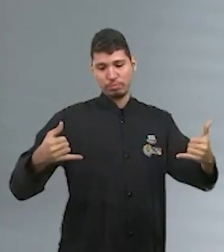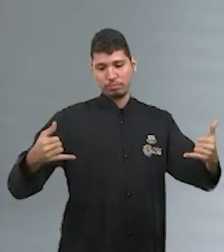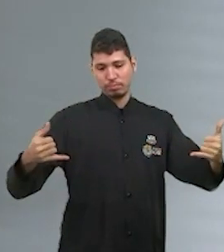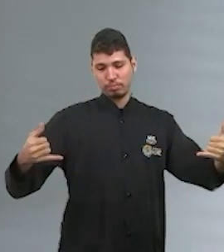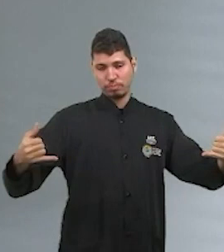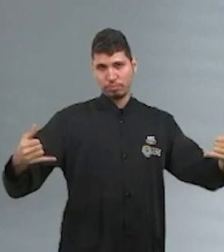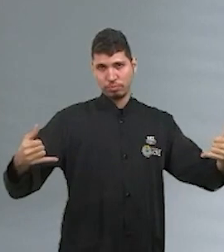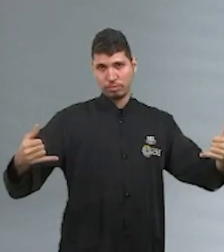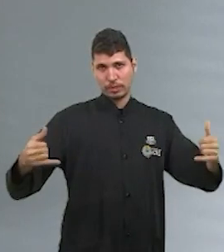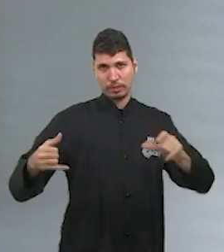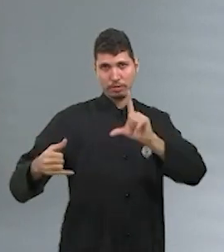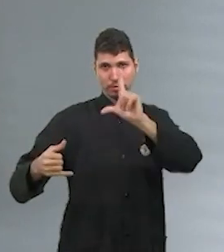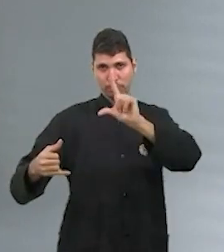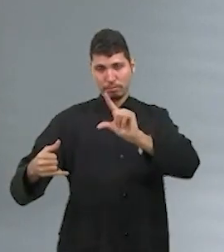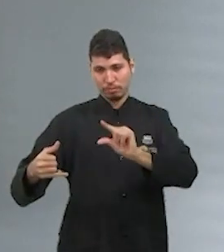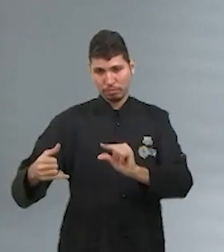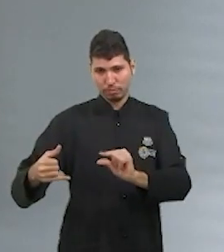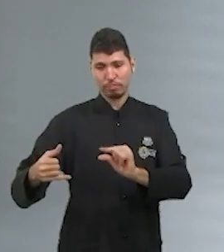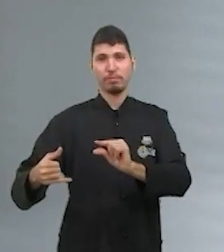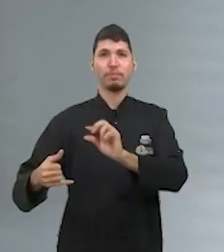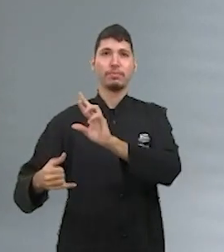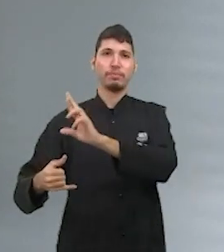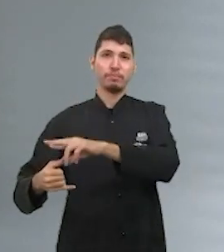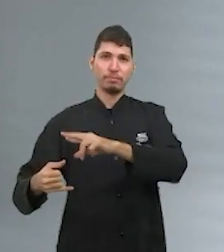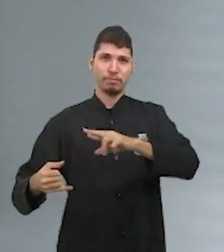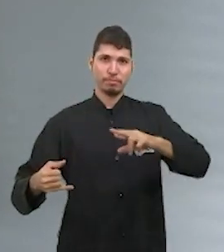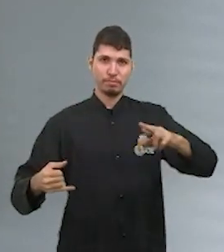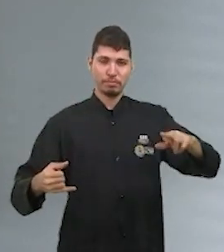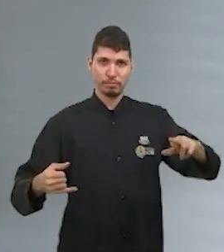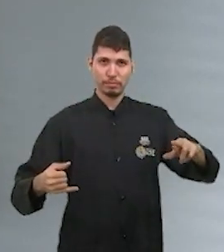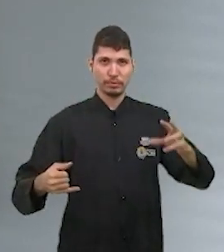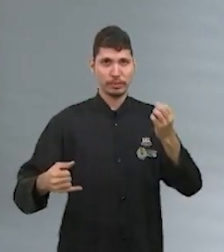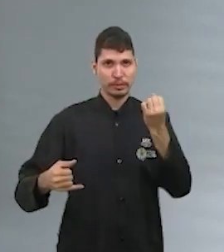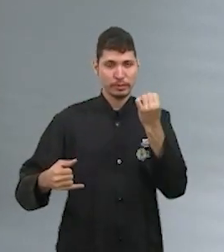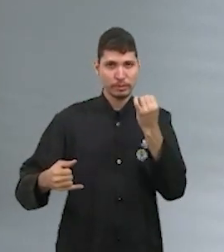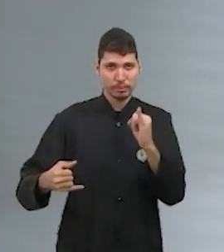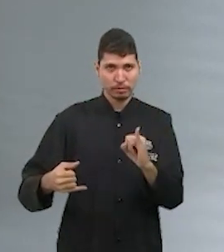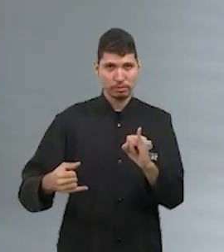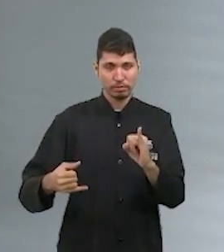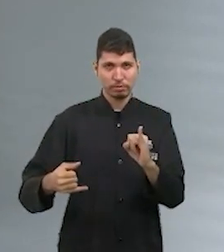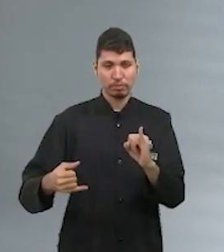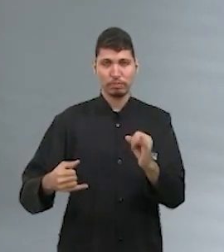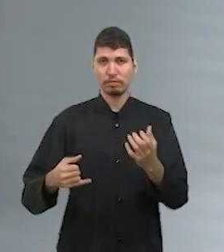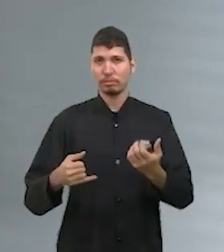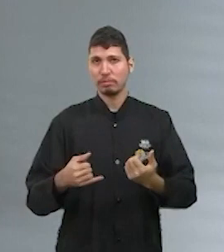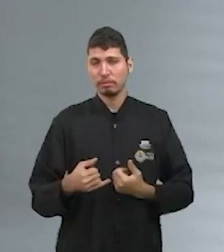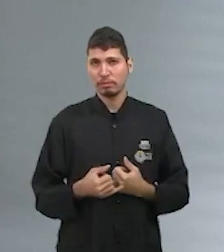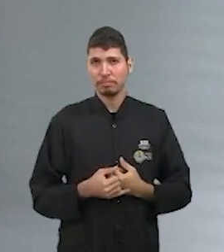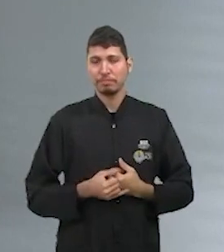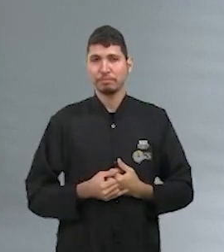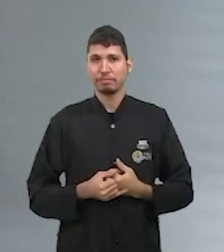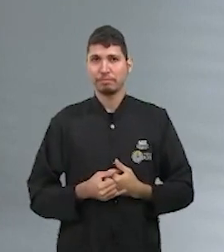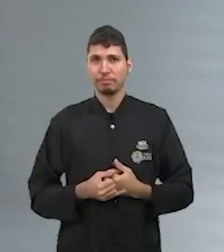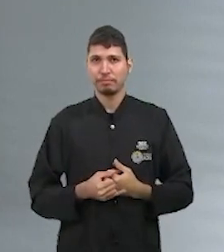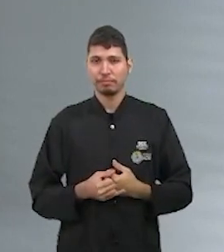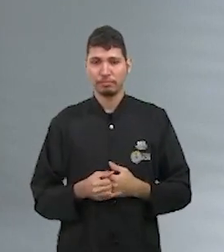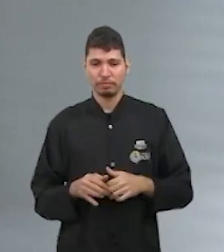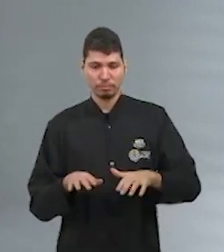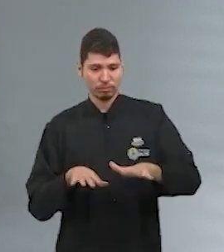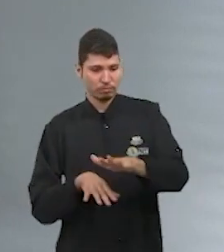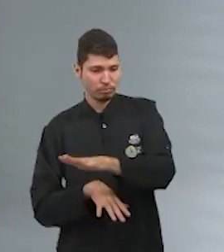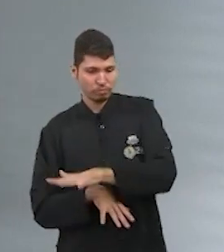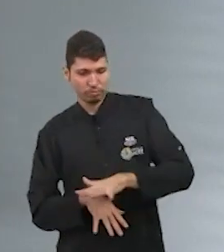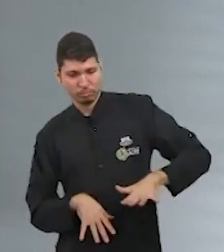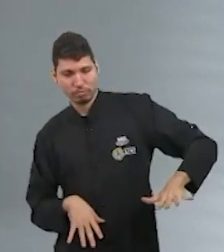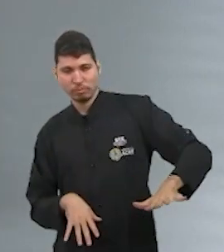eu diminuo a resistência, tá? E se eu aumento, aí no caso, se essa minha área, essa